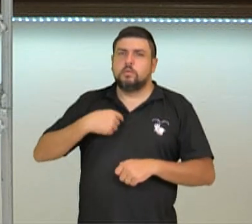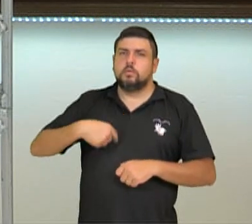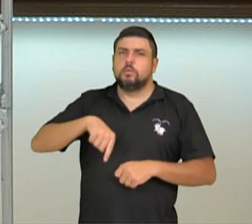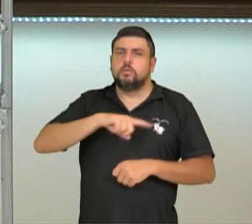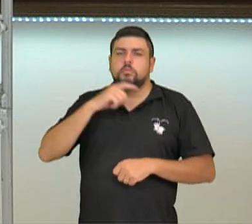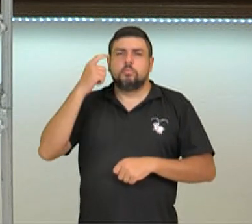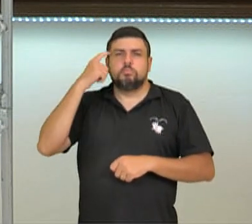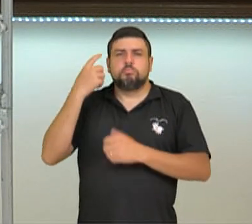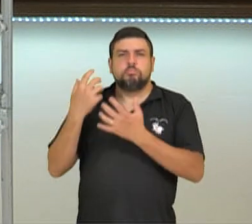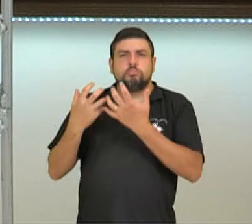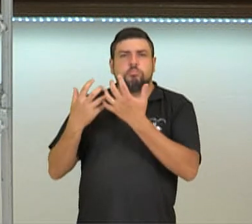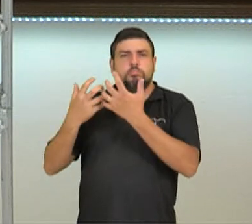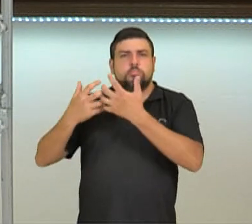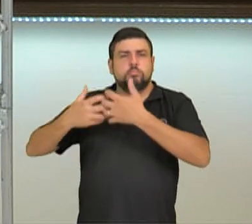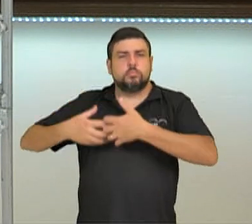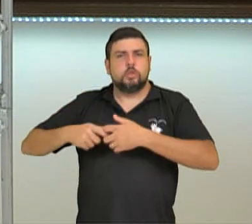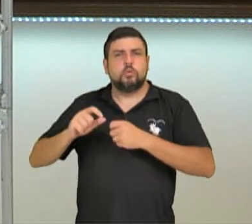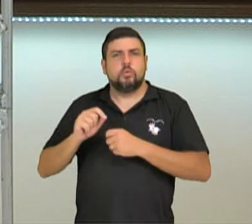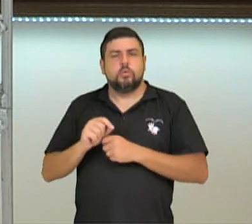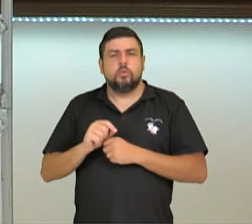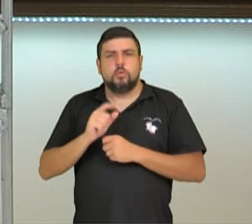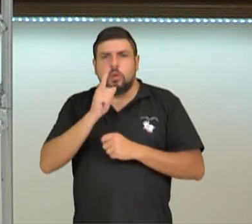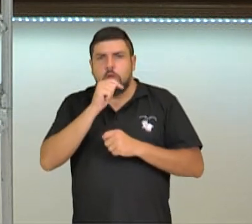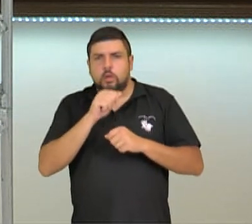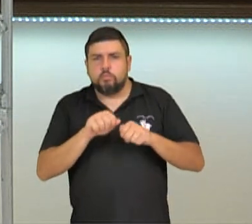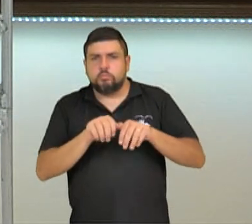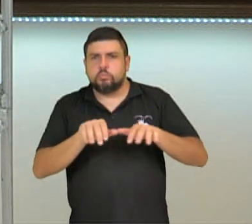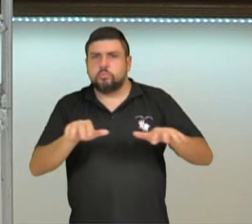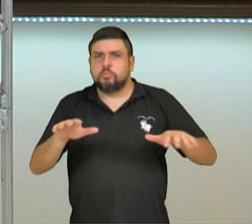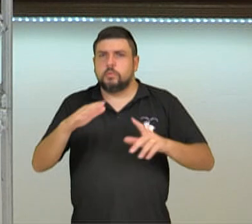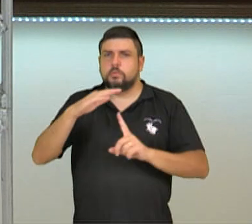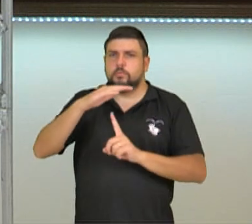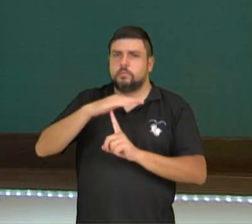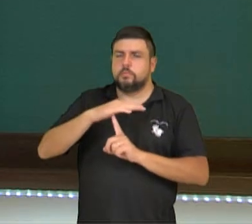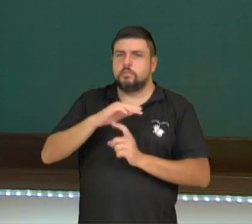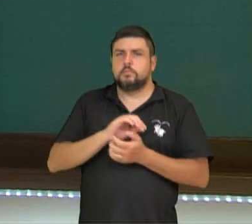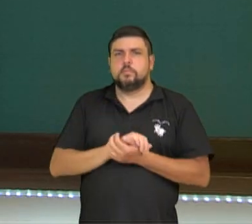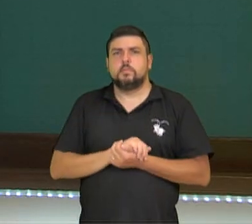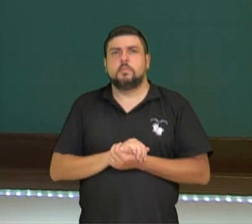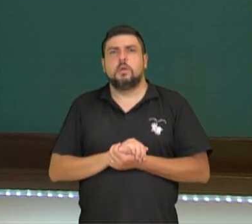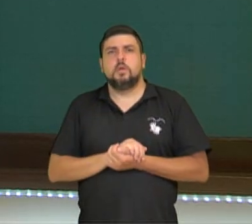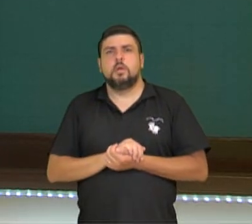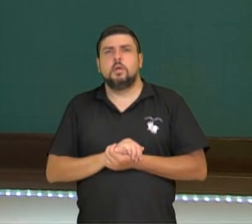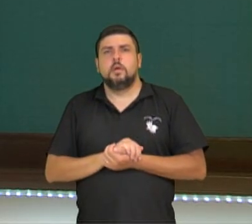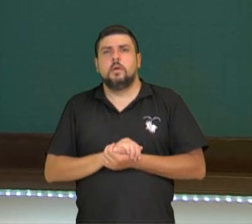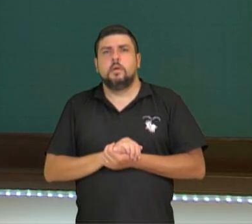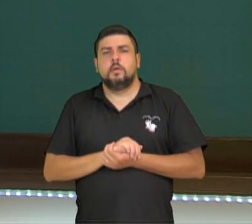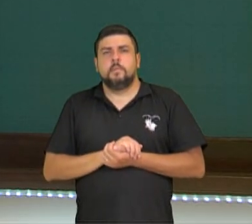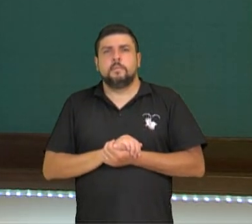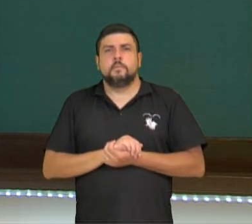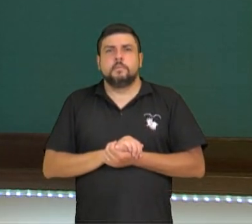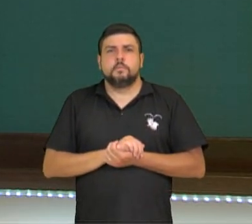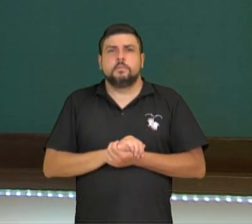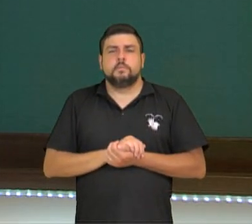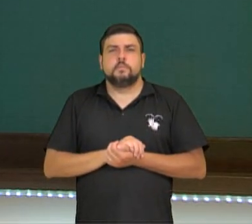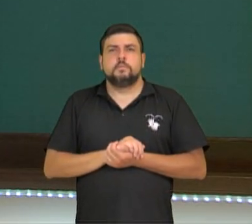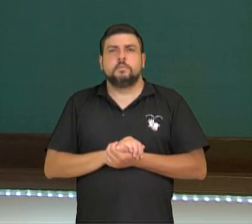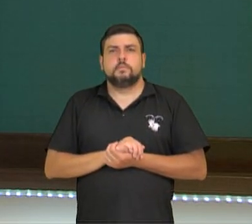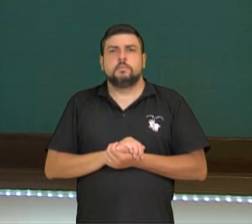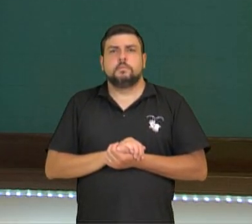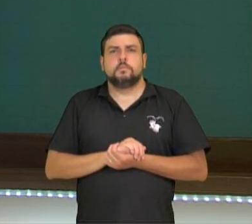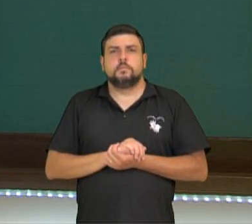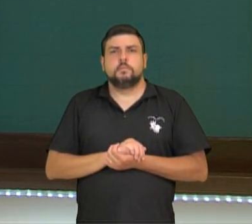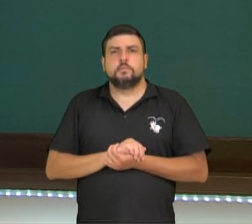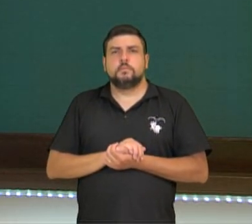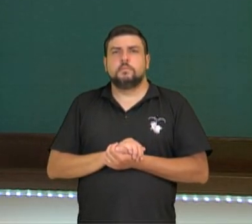aula sobre a hidrografia paranaense. Portanto, o objetivo da nossa aula é identificar as principais características